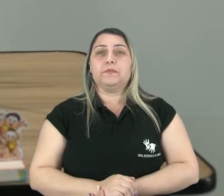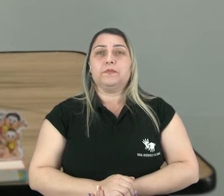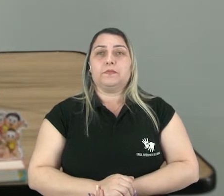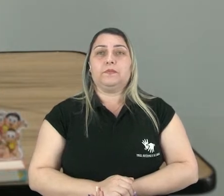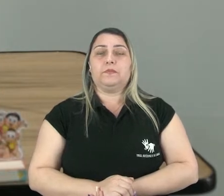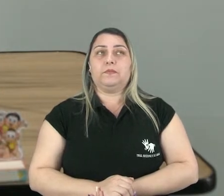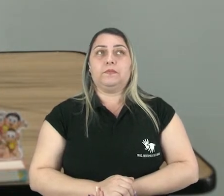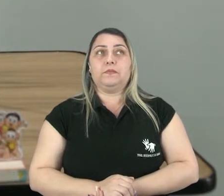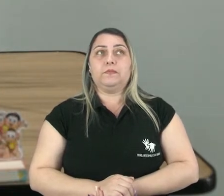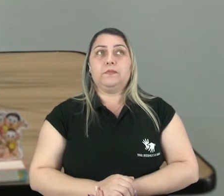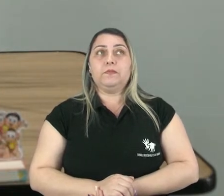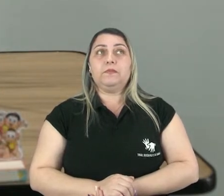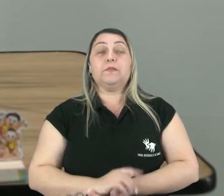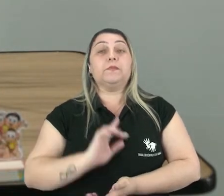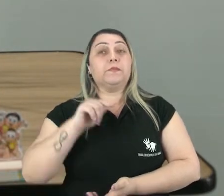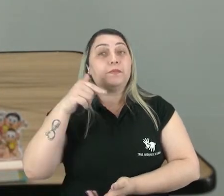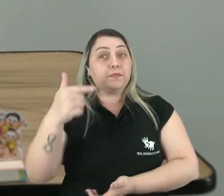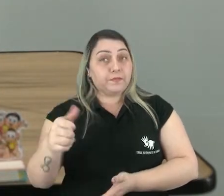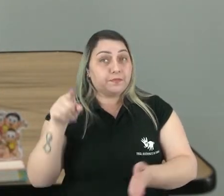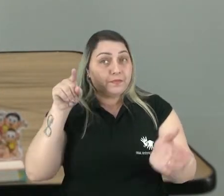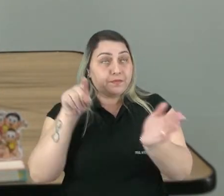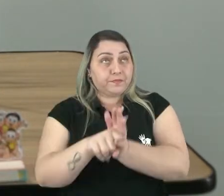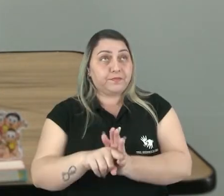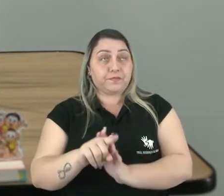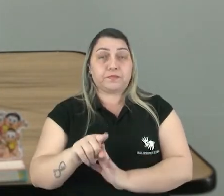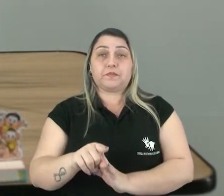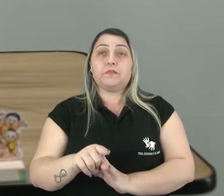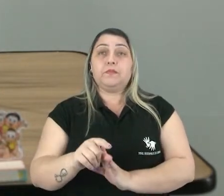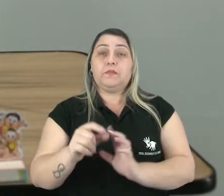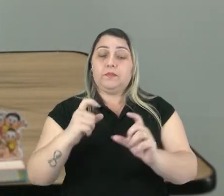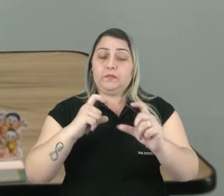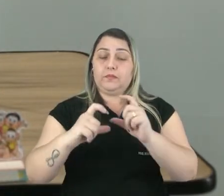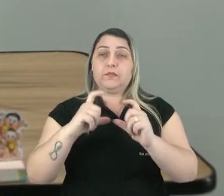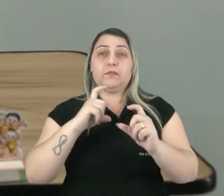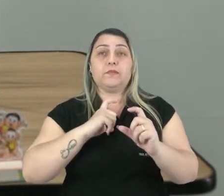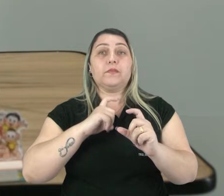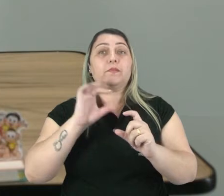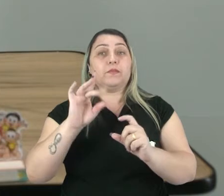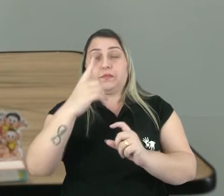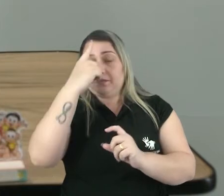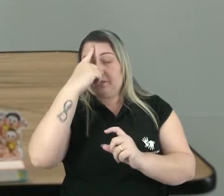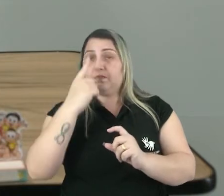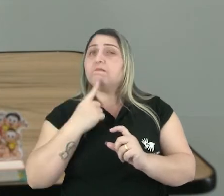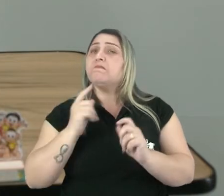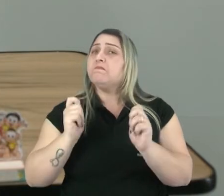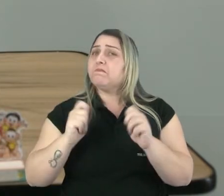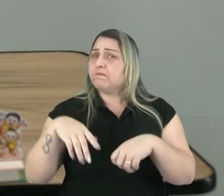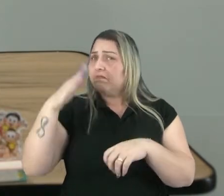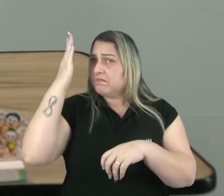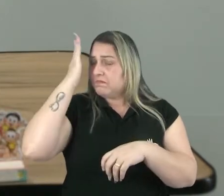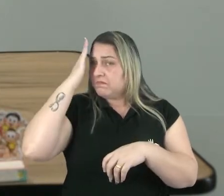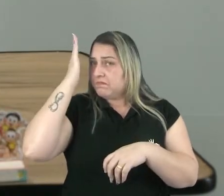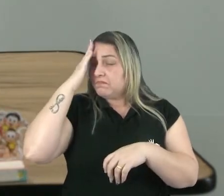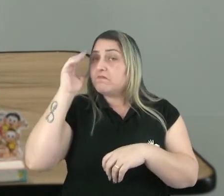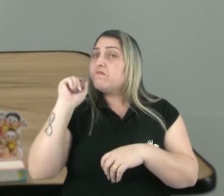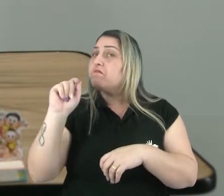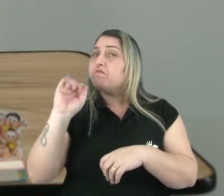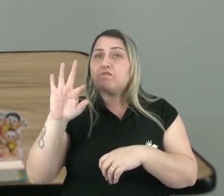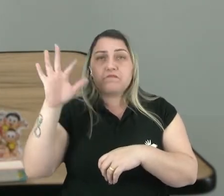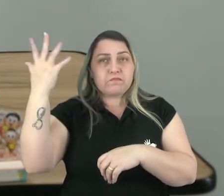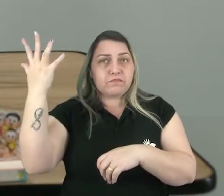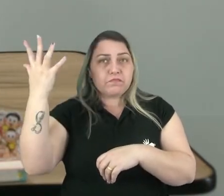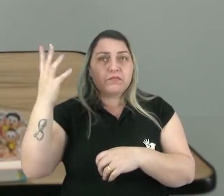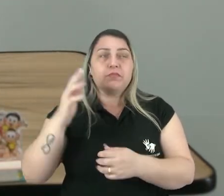Vamos para mais um questionamento. Nos quadrinhos que tem apenas imagens, dá para compreender o que está